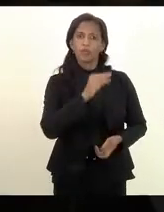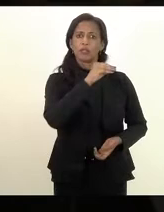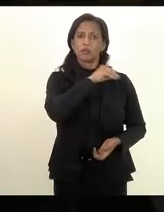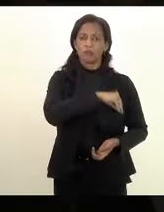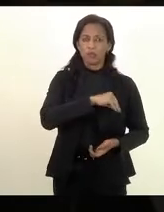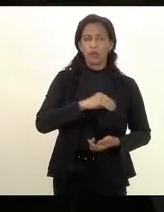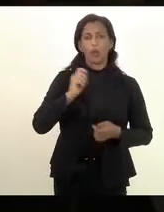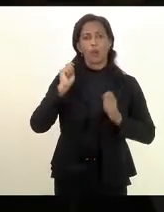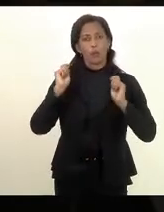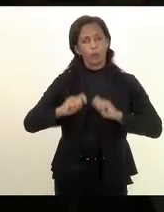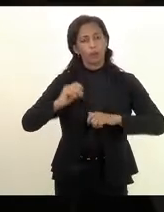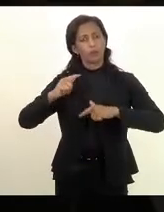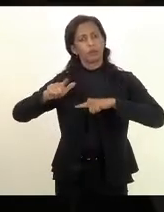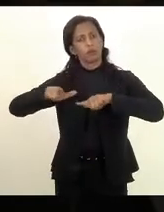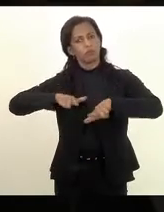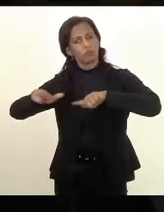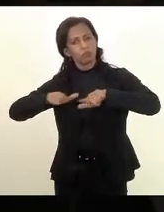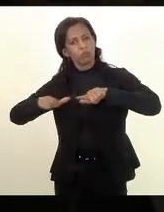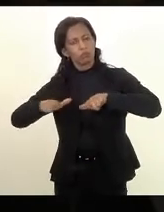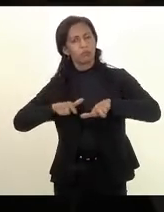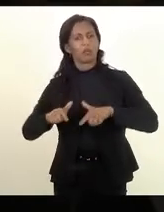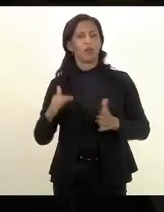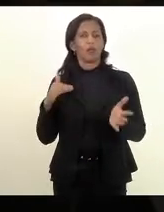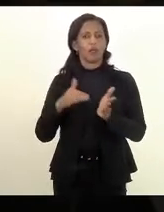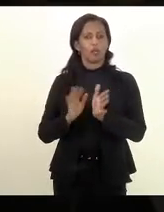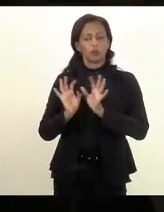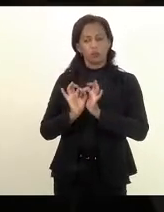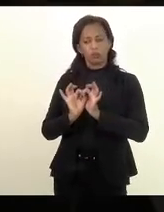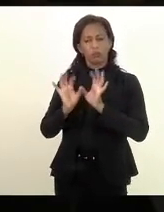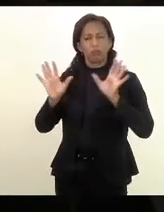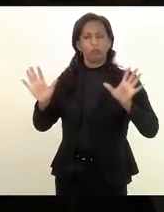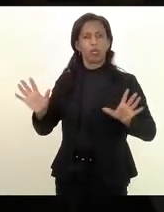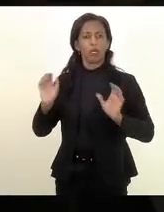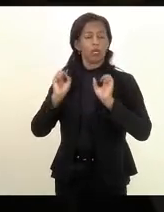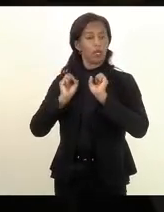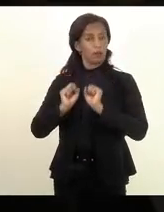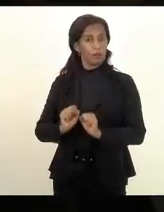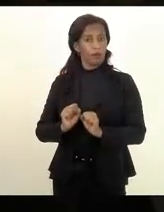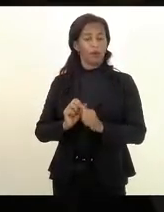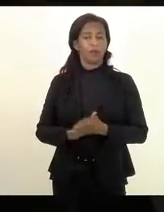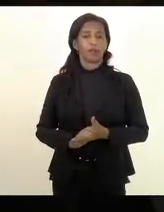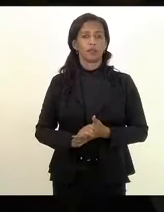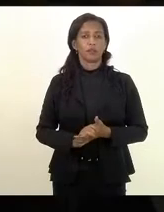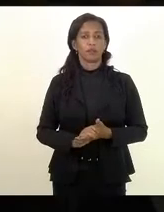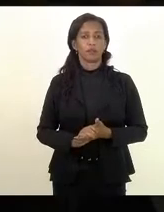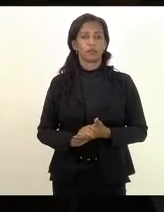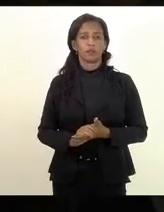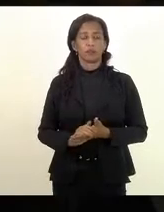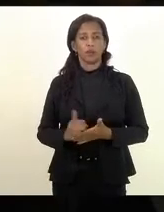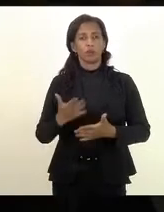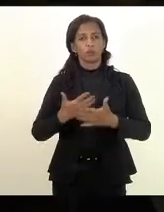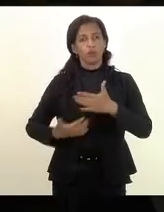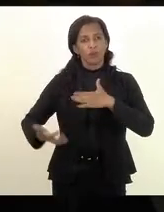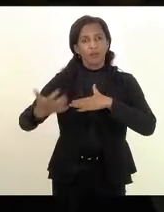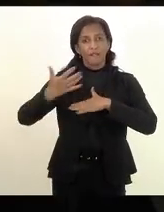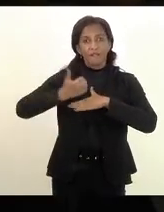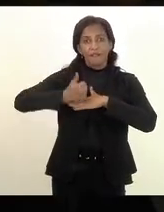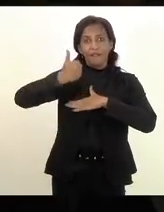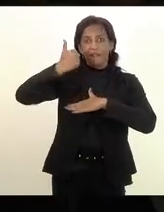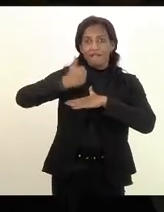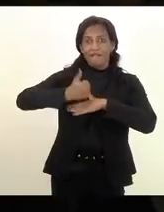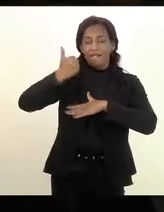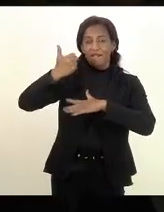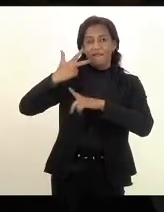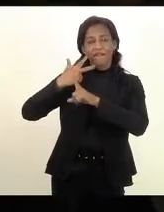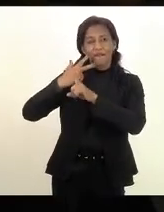possam desenvolver processos de autonomia financeira inclusive de maneira que possam superar e se libertar do julgo do seu